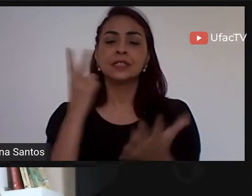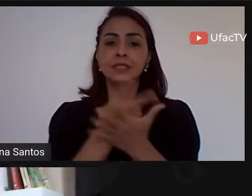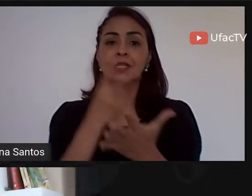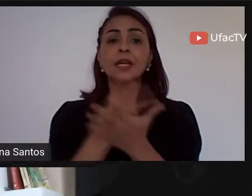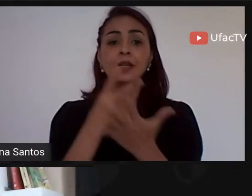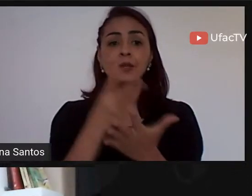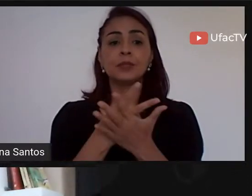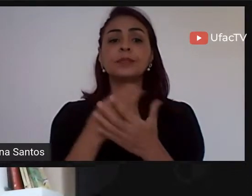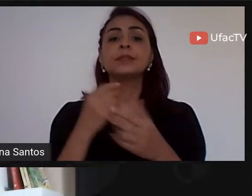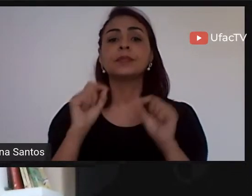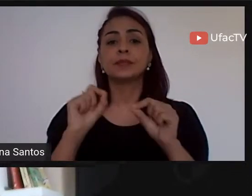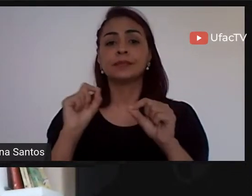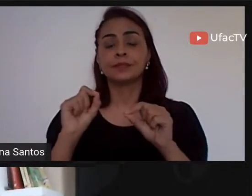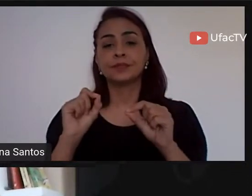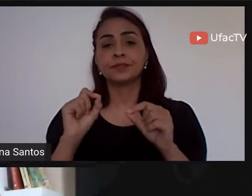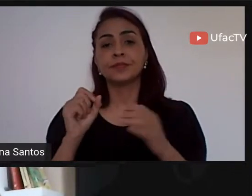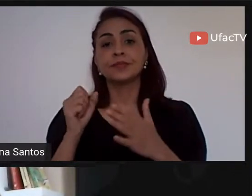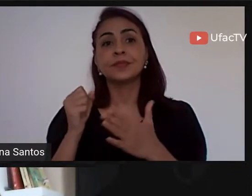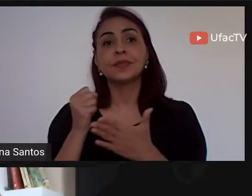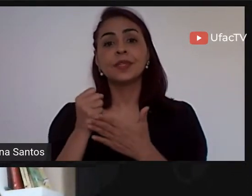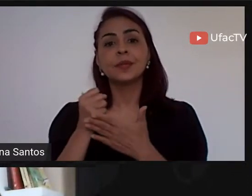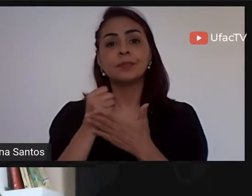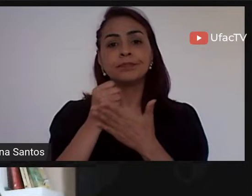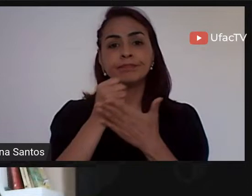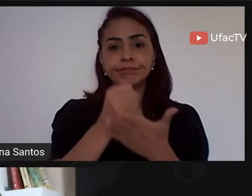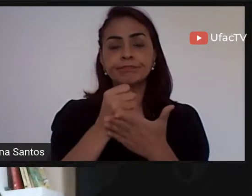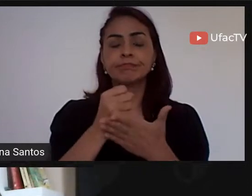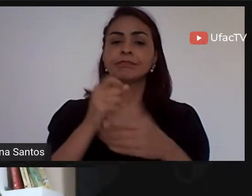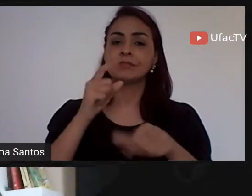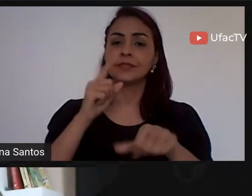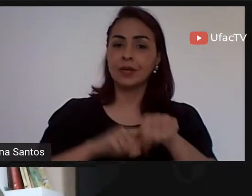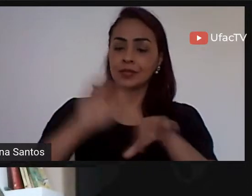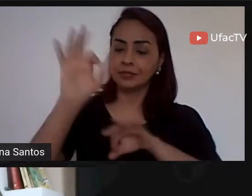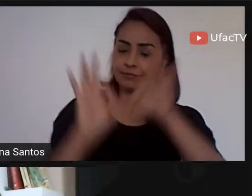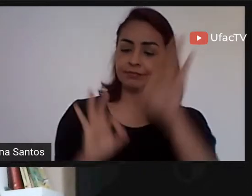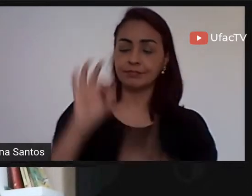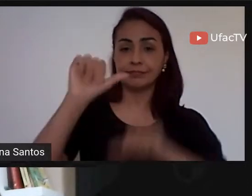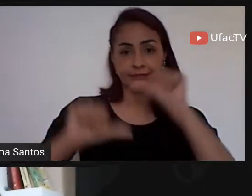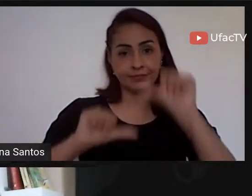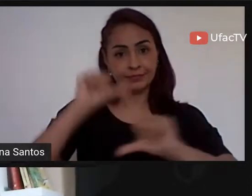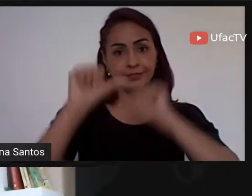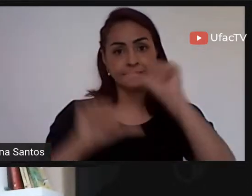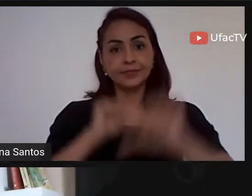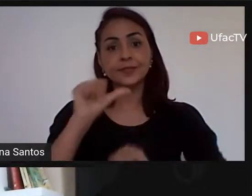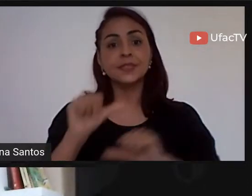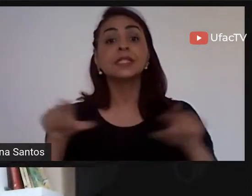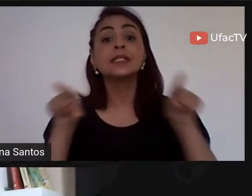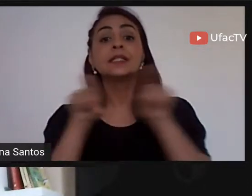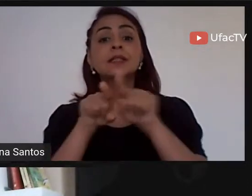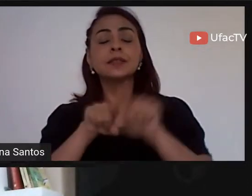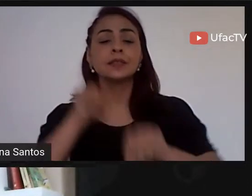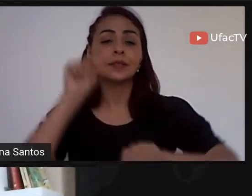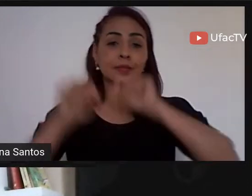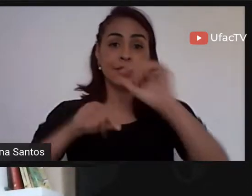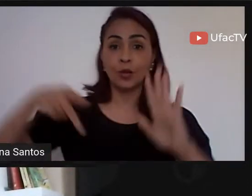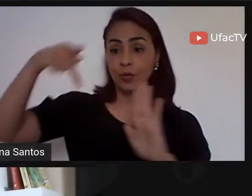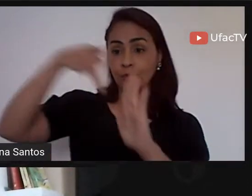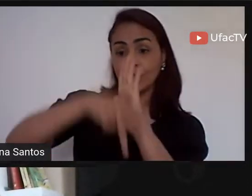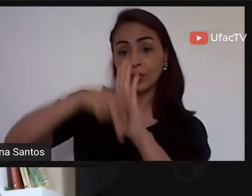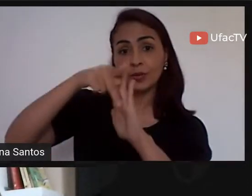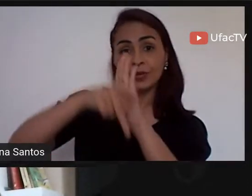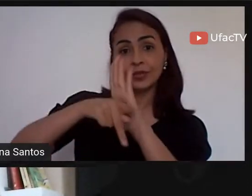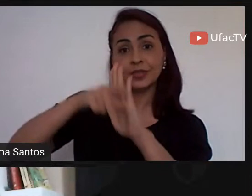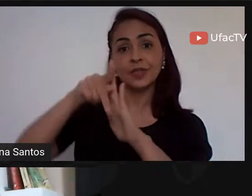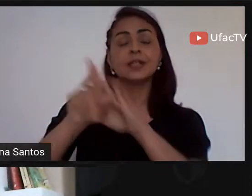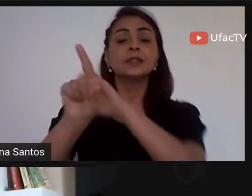e a gente precisa também considerar o projeto de sociedade que se tem, né, quando se pensa um